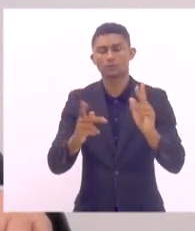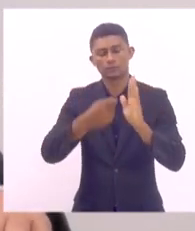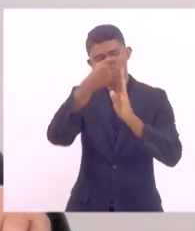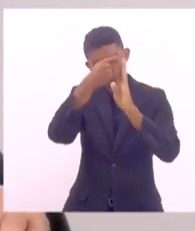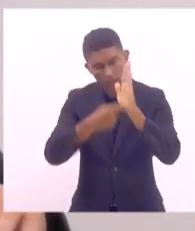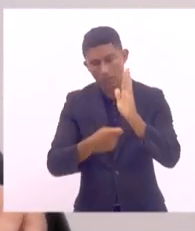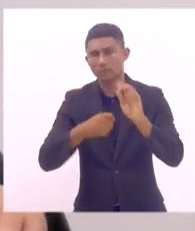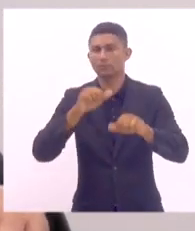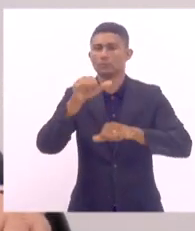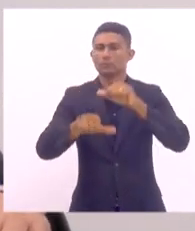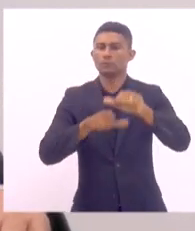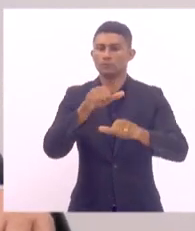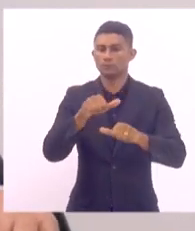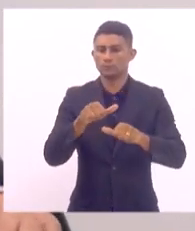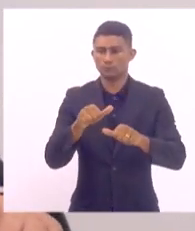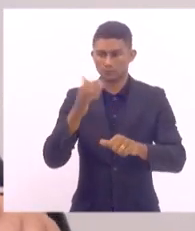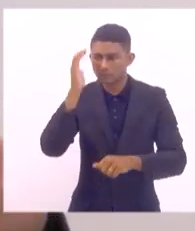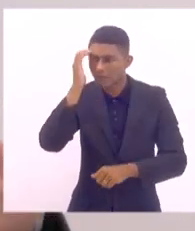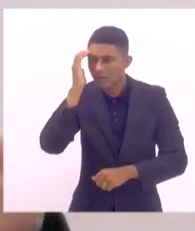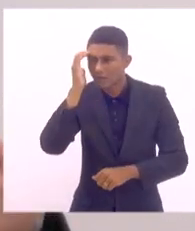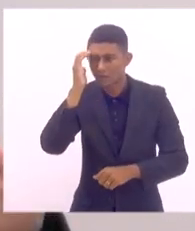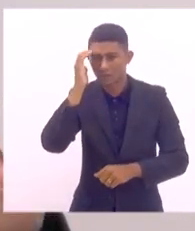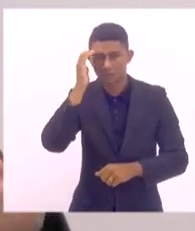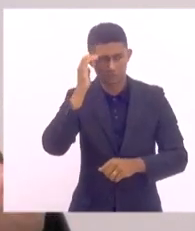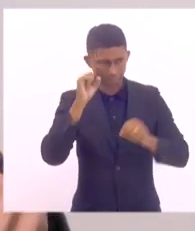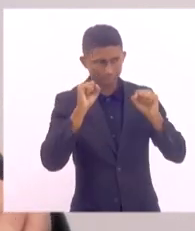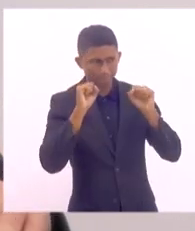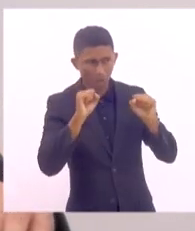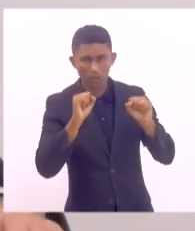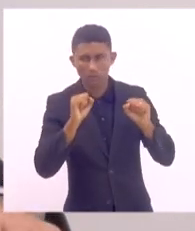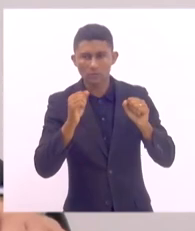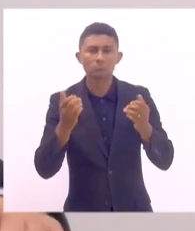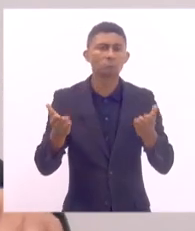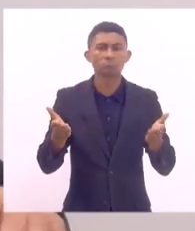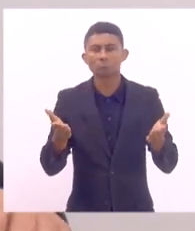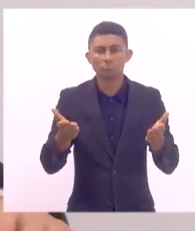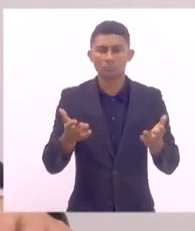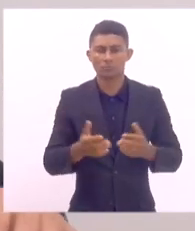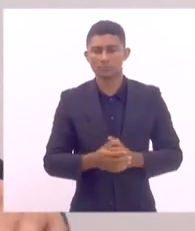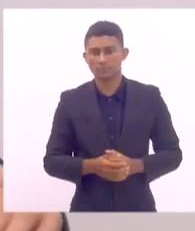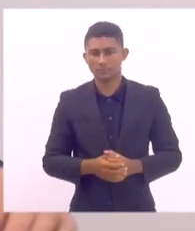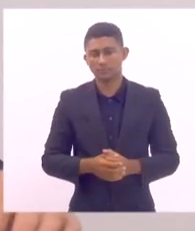texto? Entendeu não? Pode ser, Luiz.